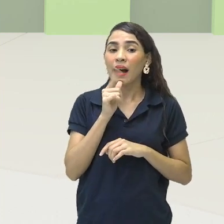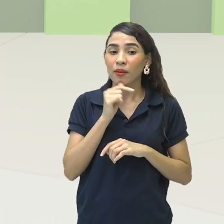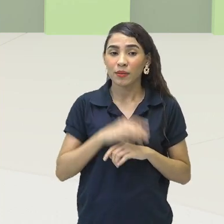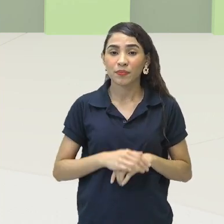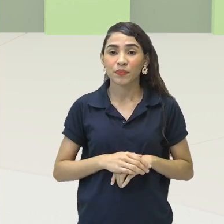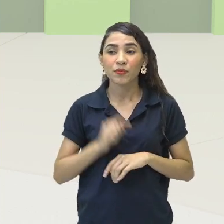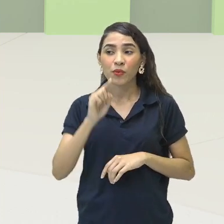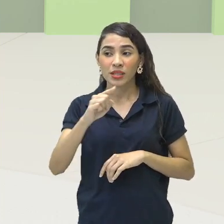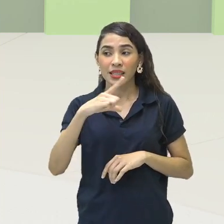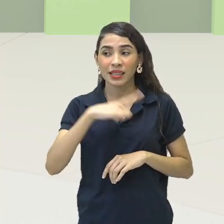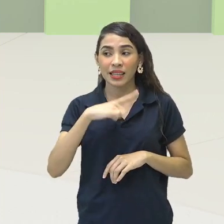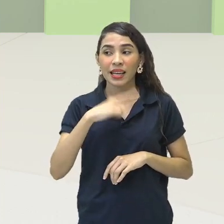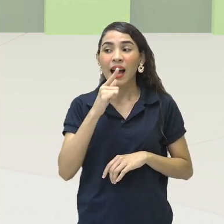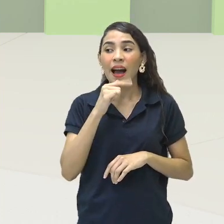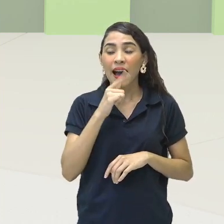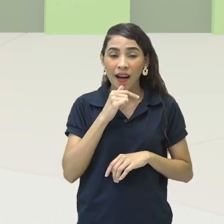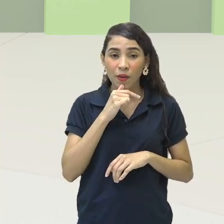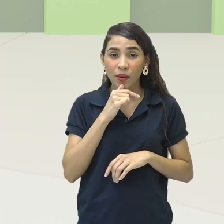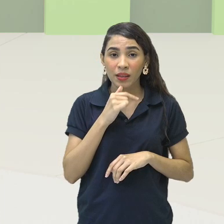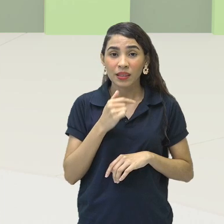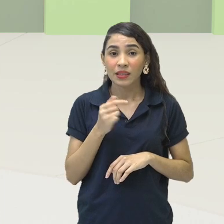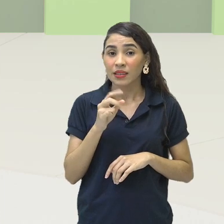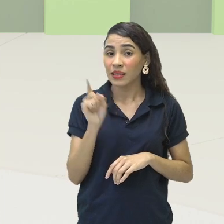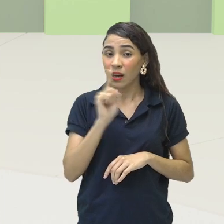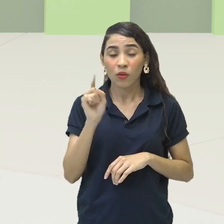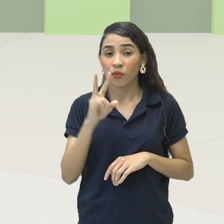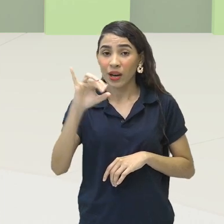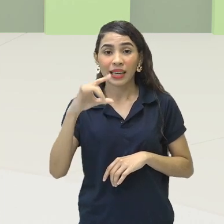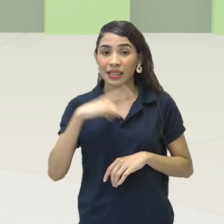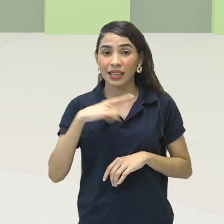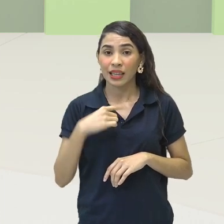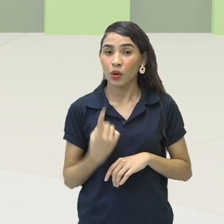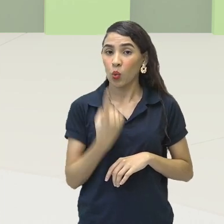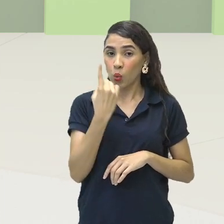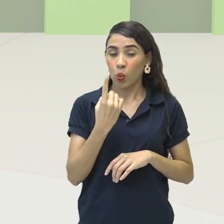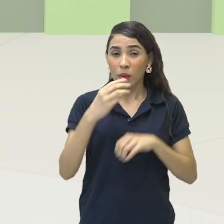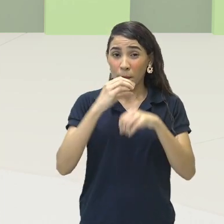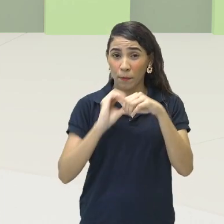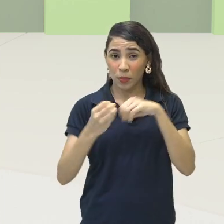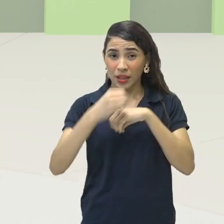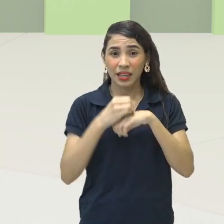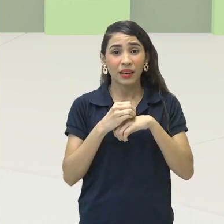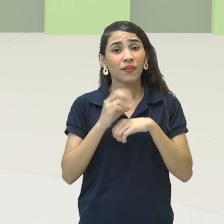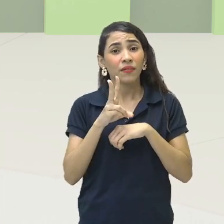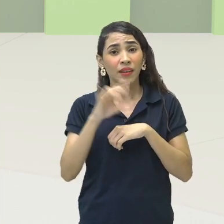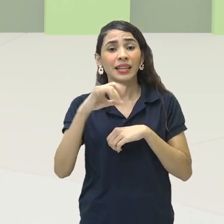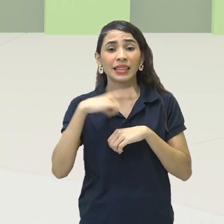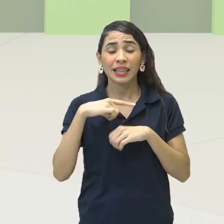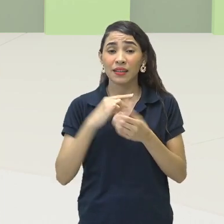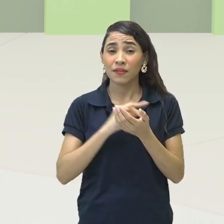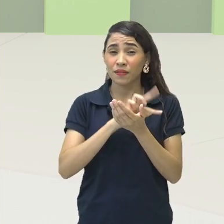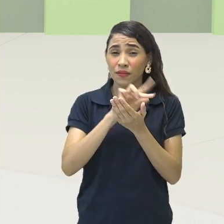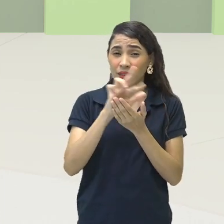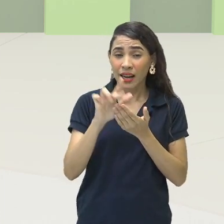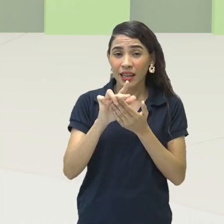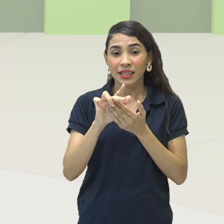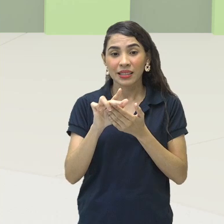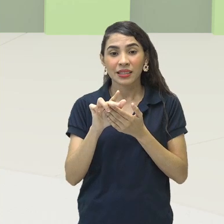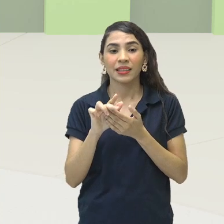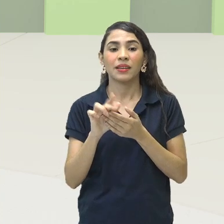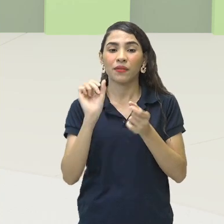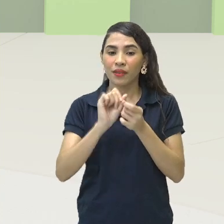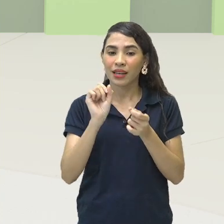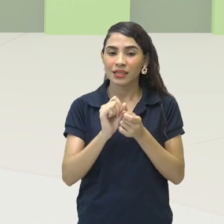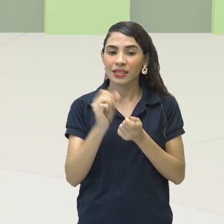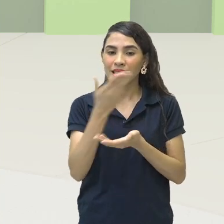Quando você tem a água, ali eu não vou ter apenas uma molécula de água, eu vou ter várias moléculas de água. E eles fazem essa